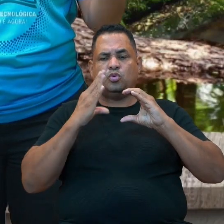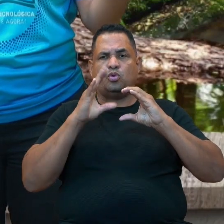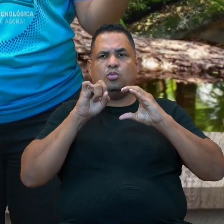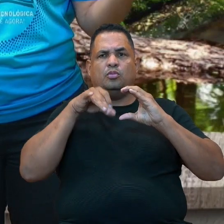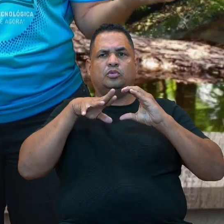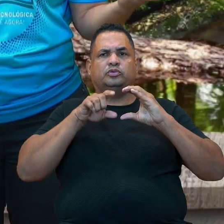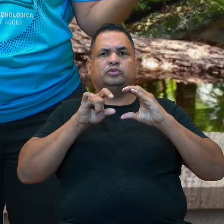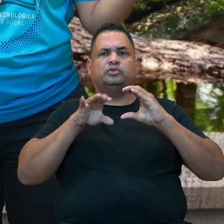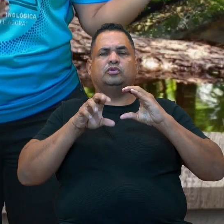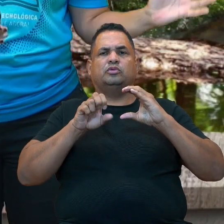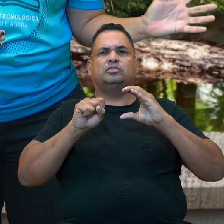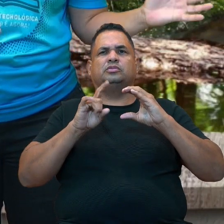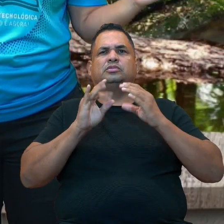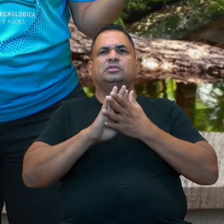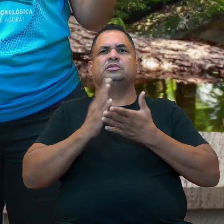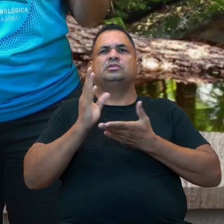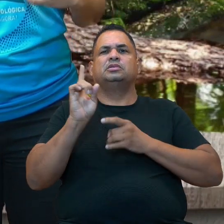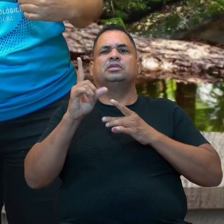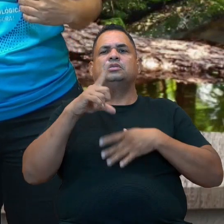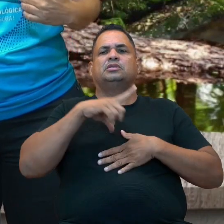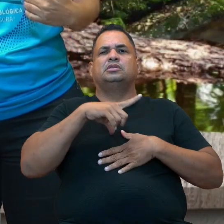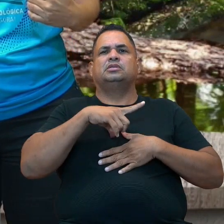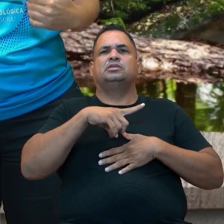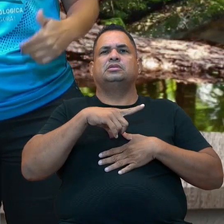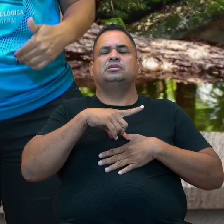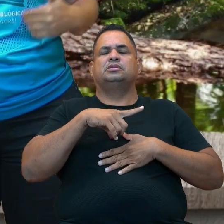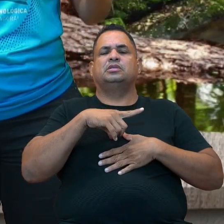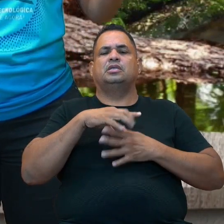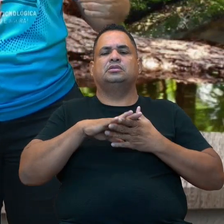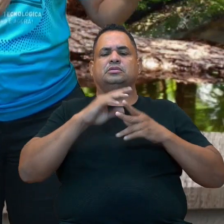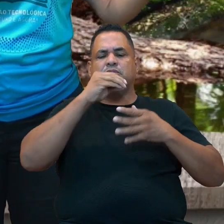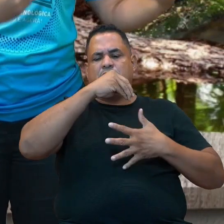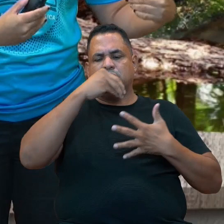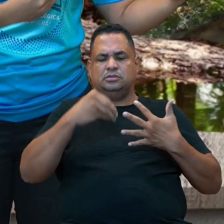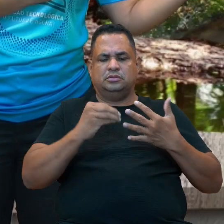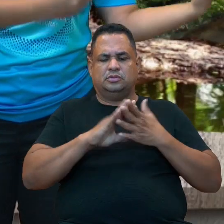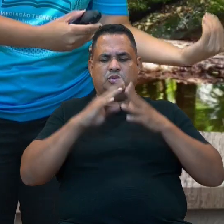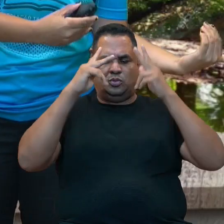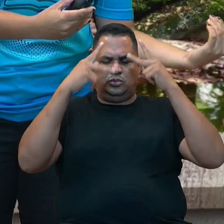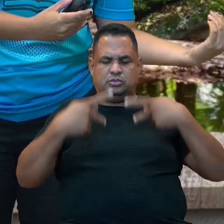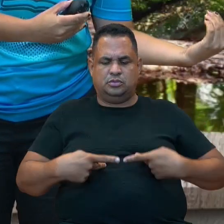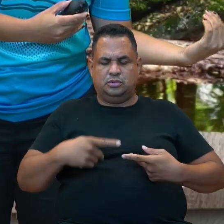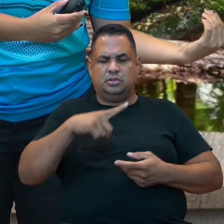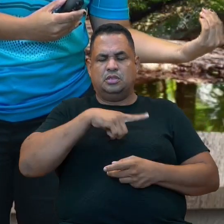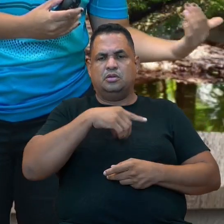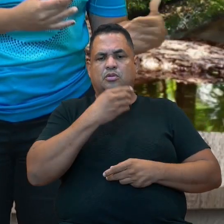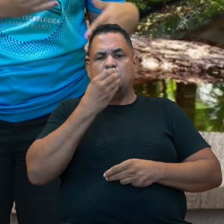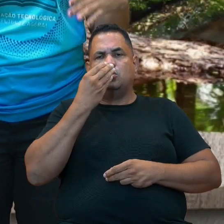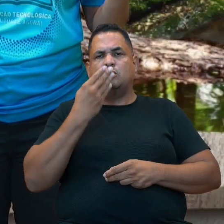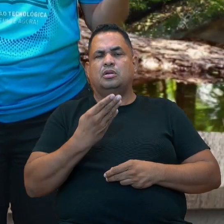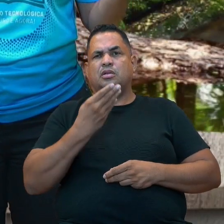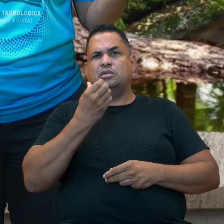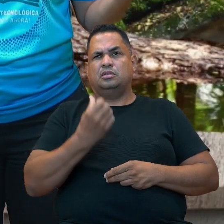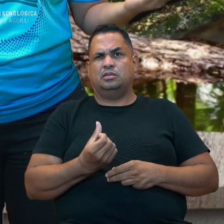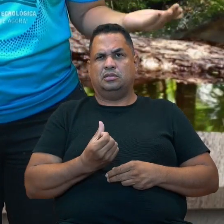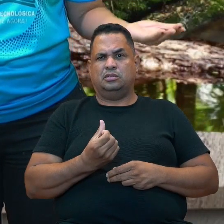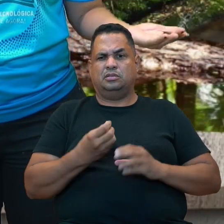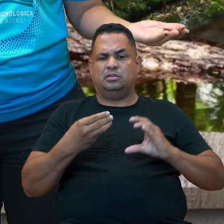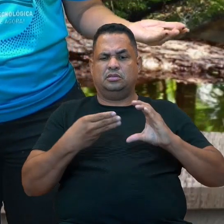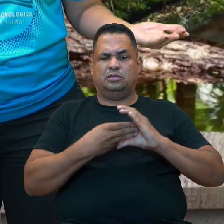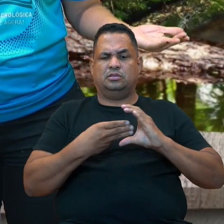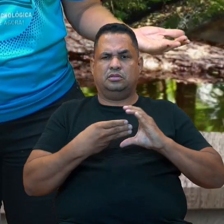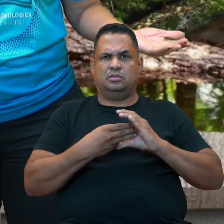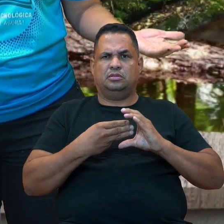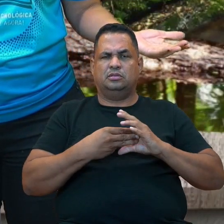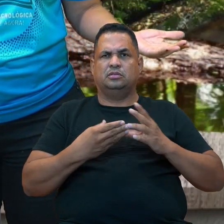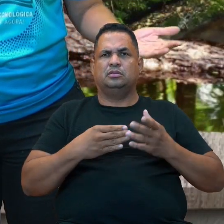número de cromossomos X. A nossa espécie humana, Homo sapiens, tem 46 cromossomos. Nas nossas células somáticas. O que